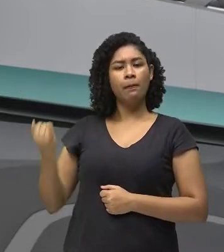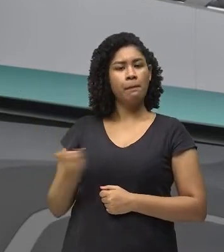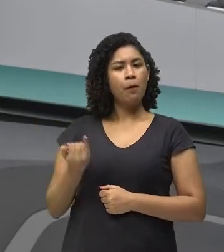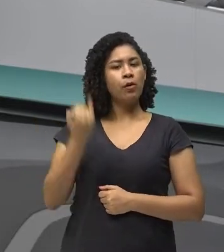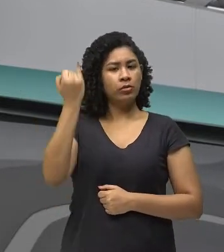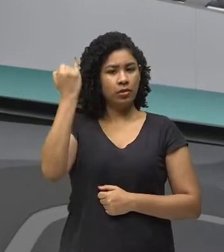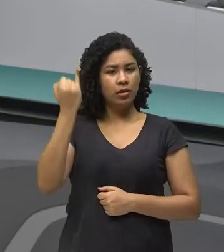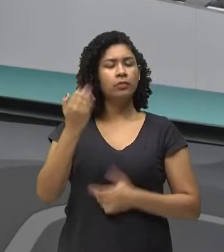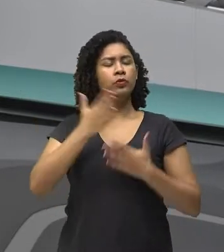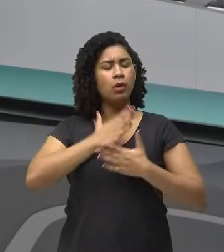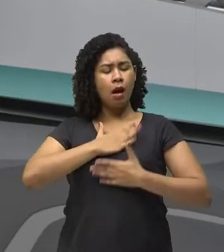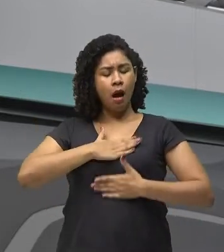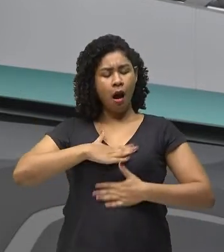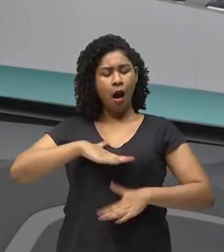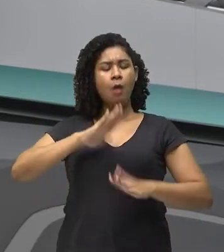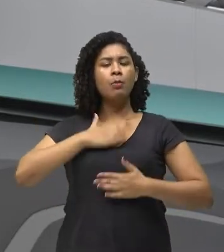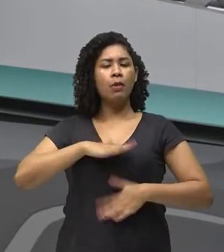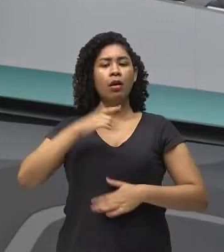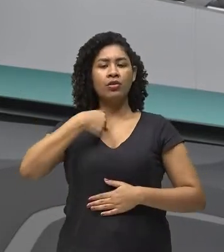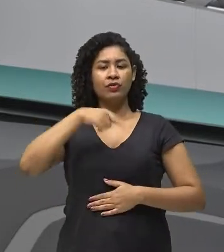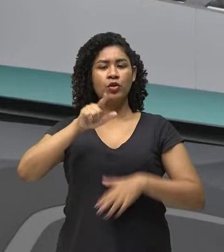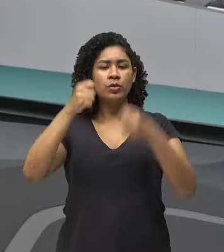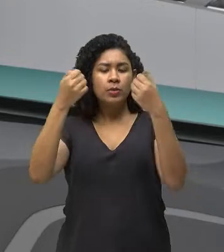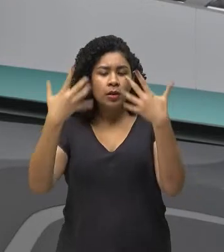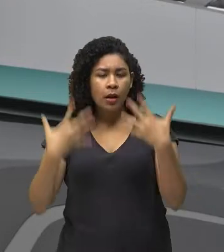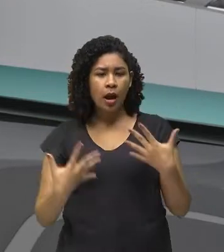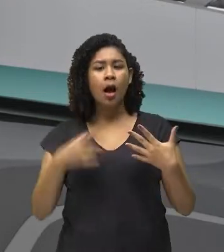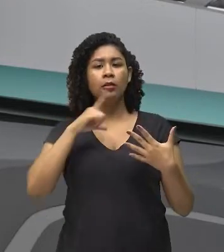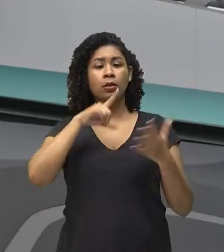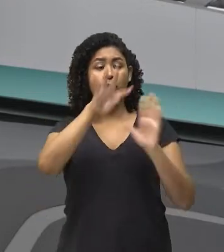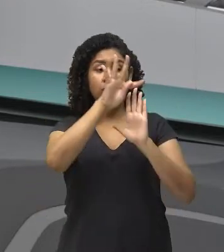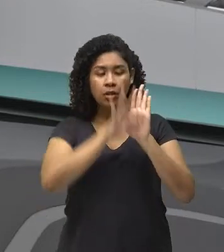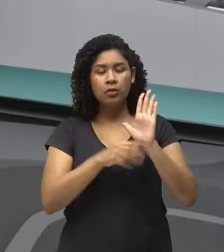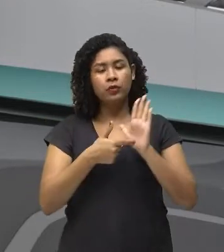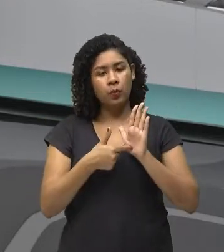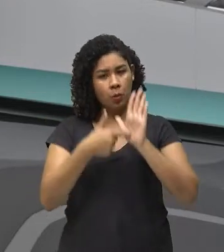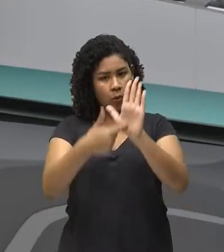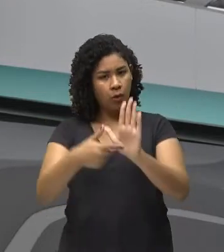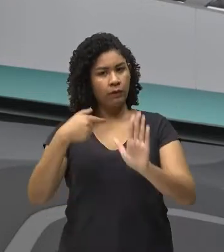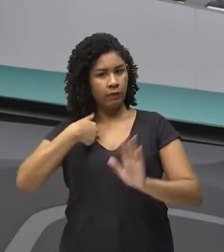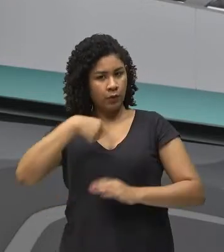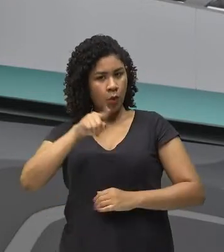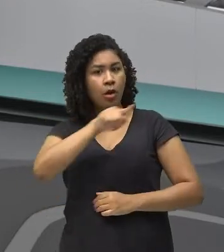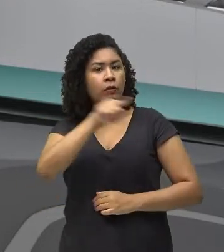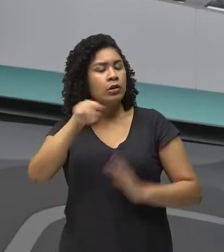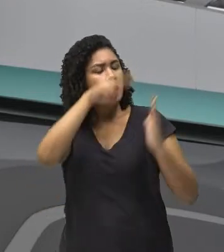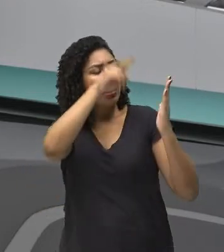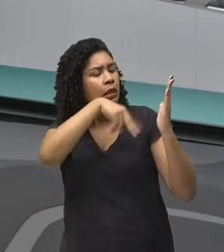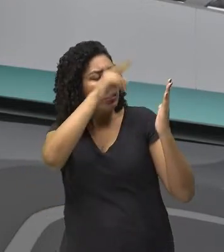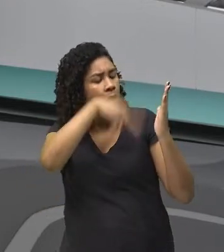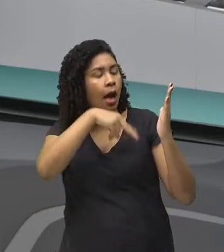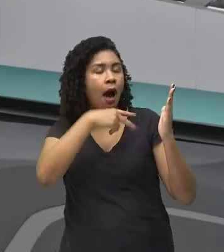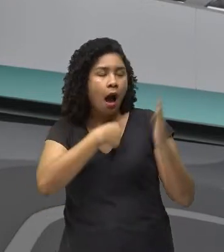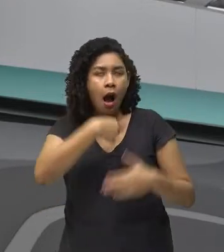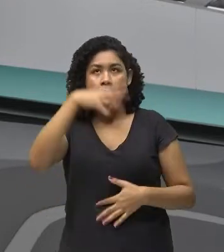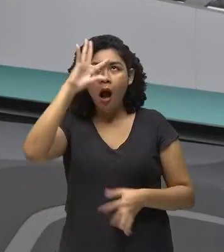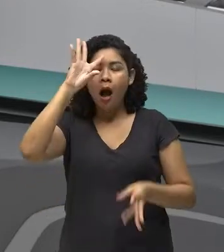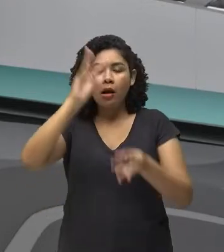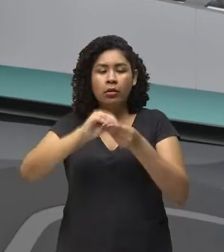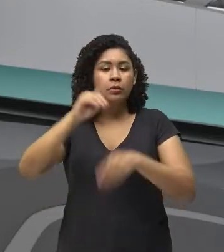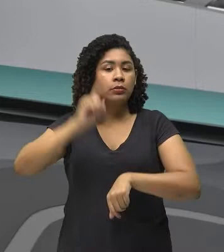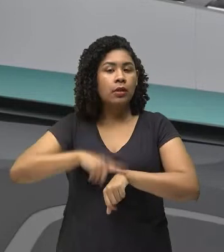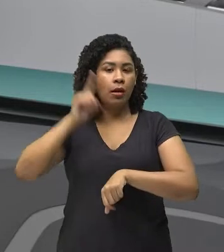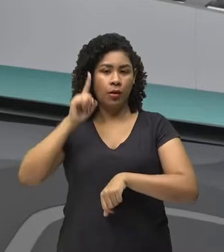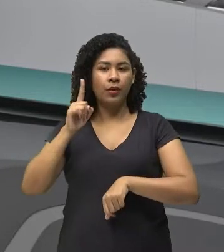cada um deles. Vamos pegar um texto, analisar bem bonitinho, para que vocês possam ter certeza do que vocês estão falando aqui, né? Do que estão